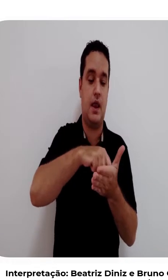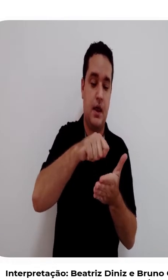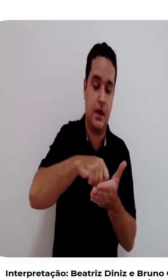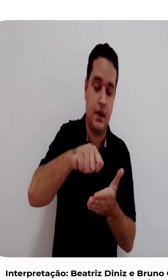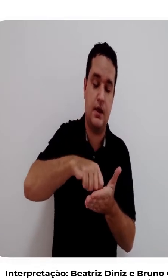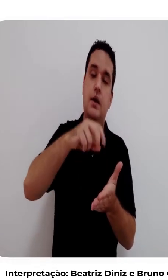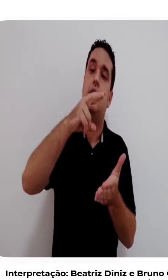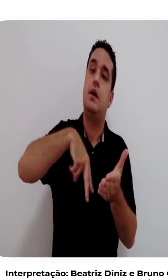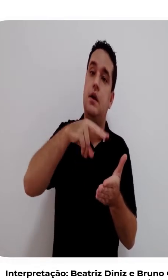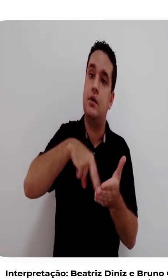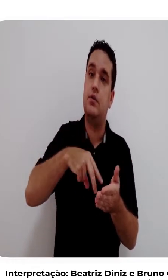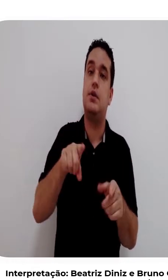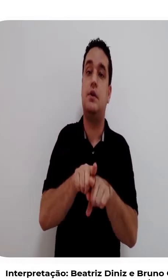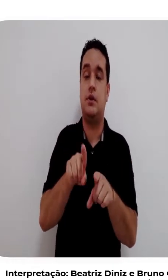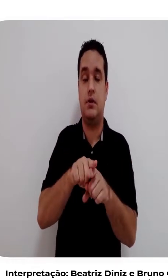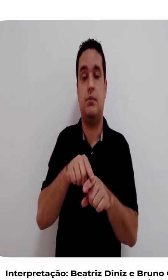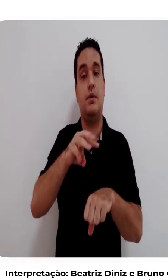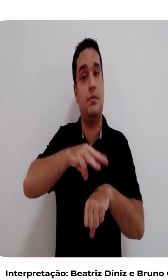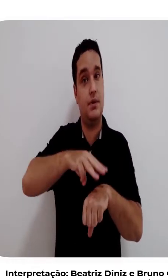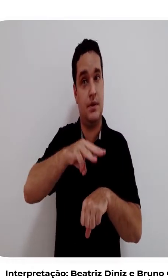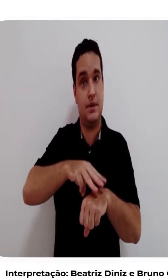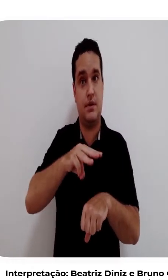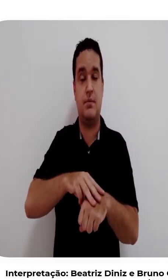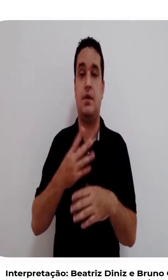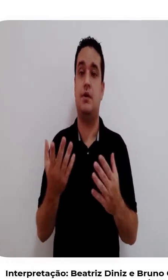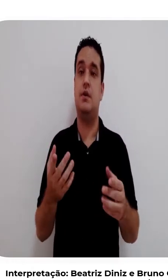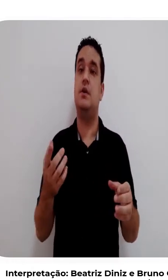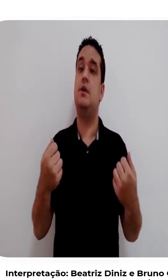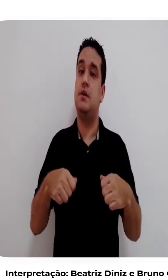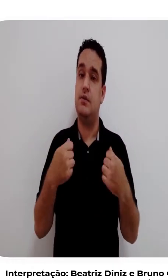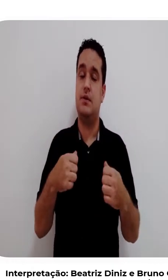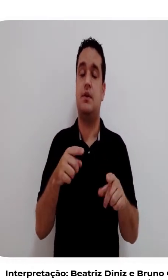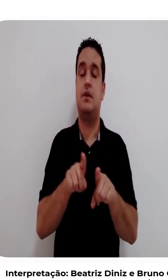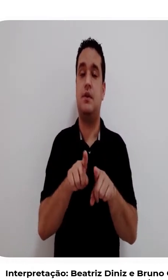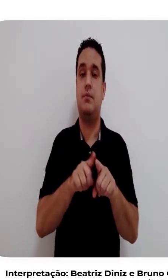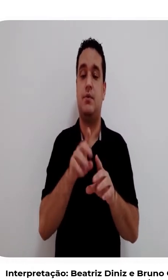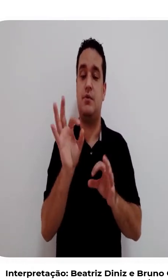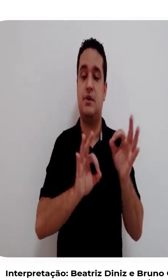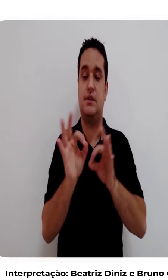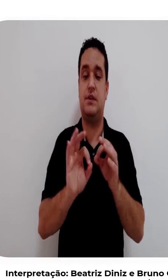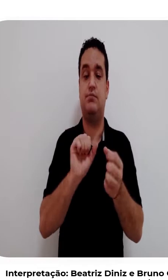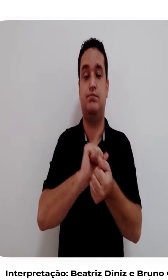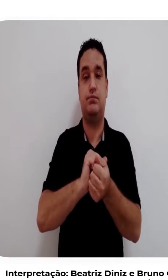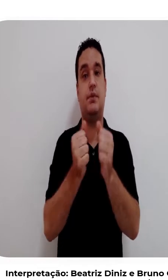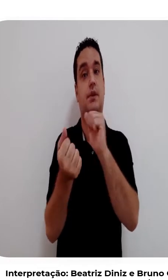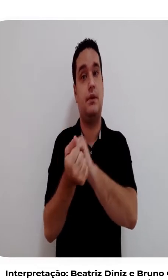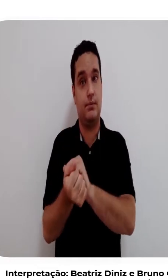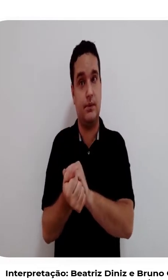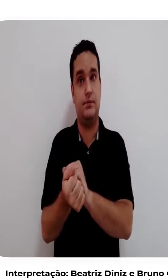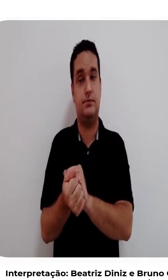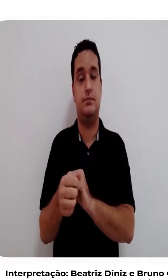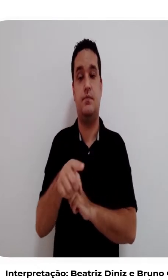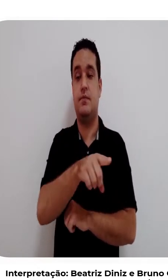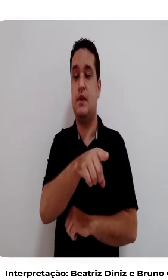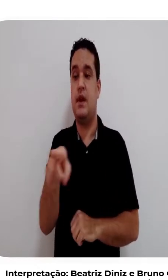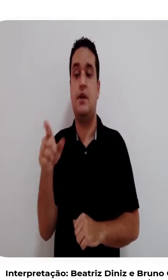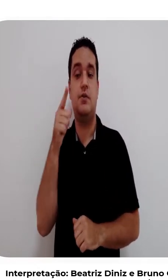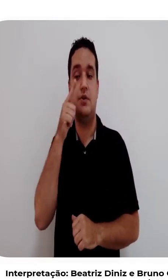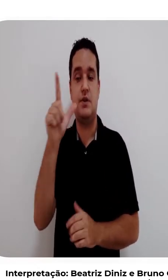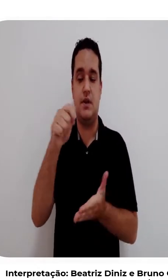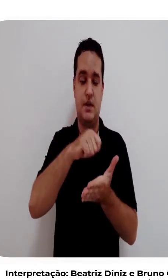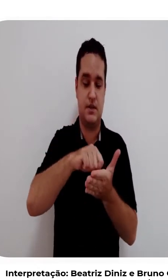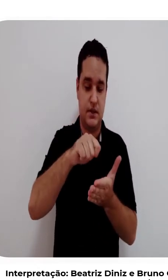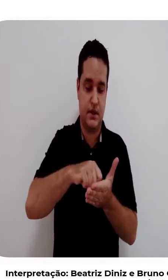têm aparecido semanalmente e adaptadas também em cada momento. Então, o nosso intuito é fazer com que as crianças